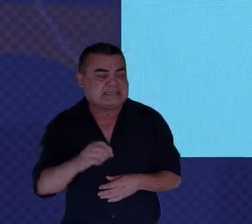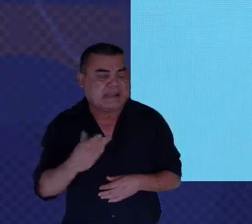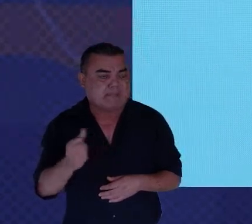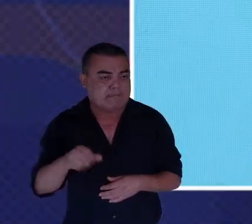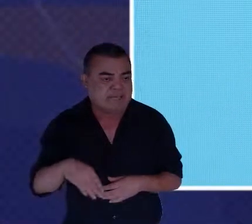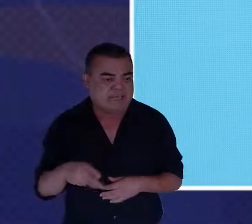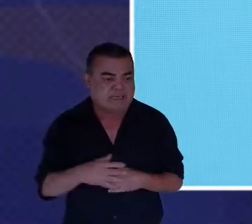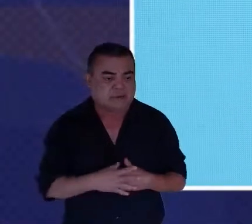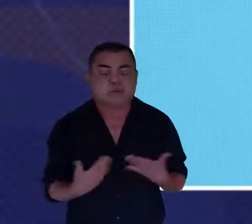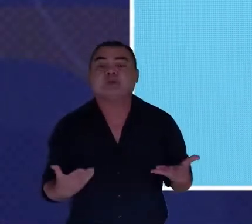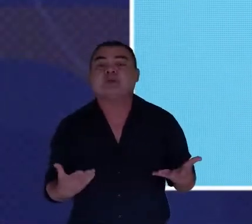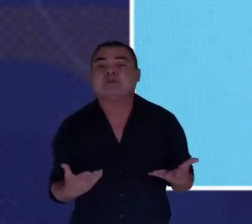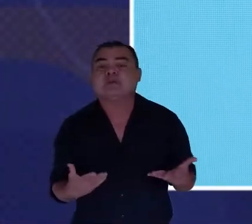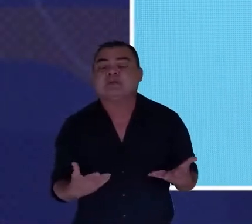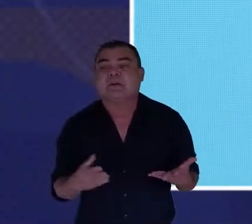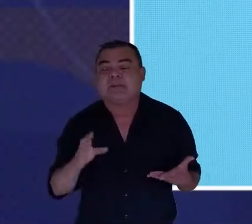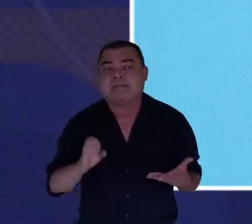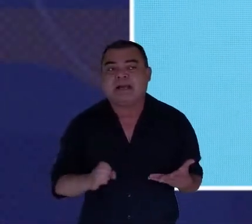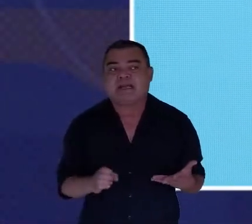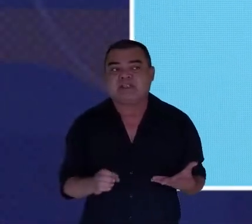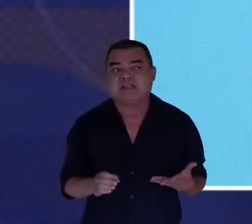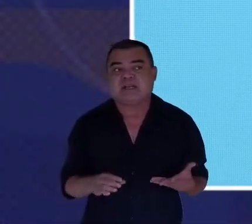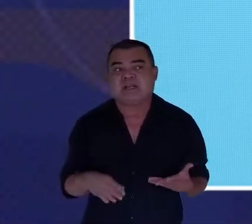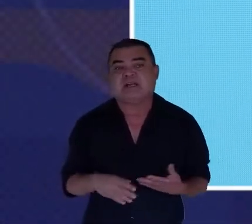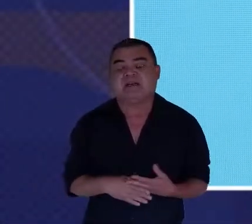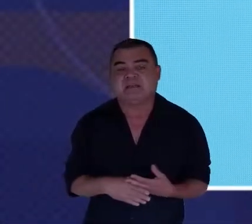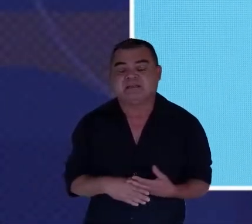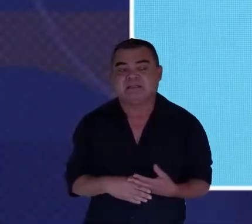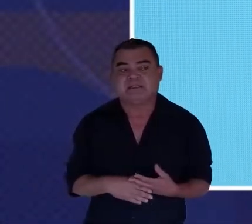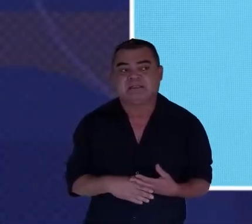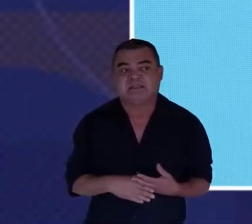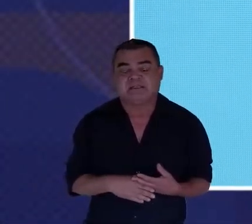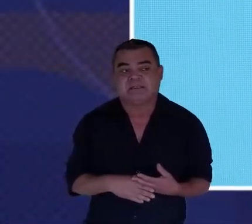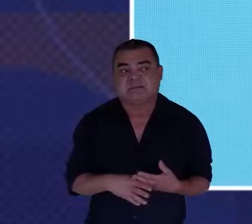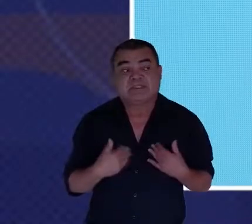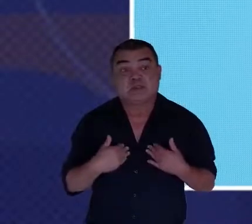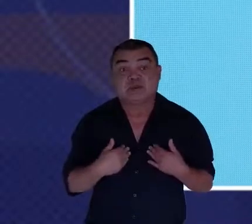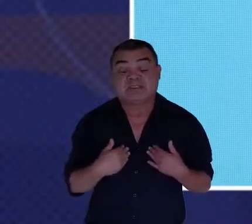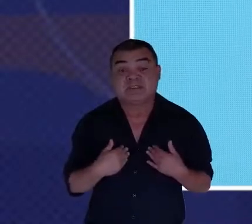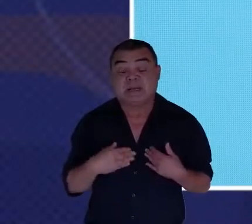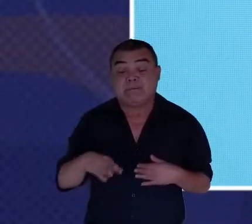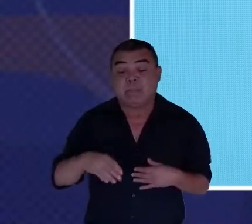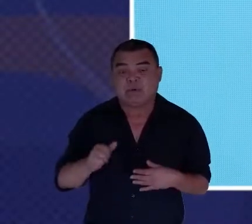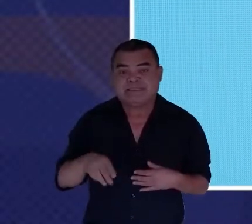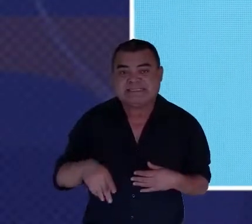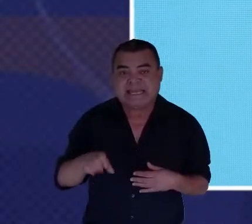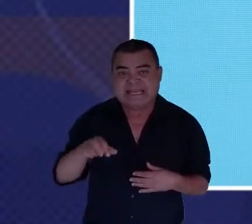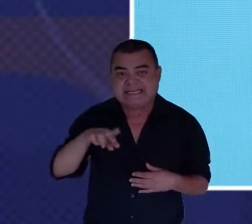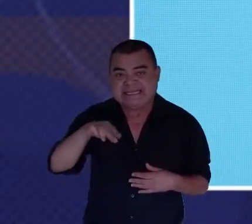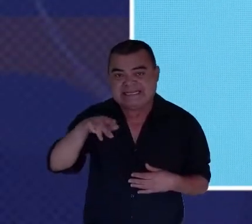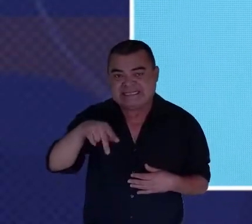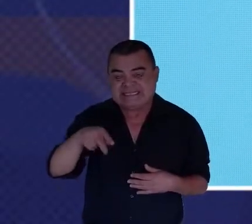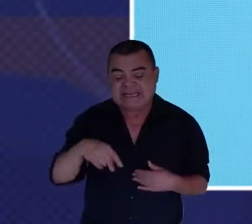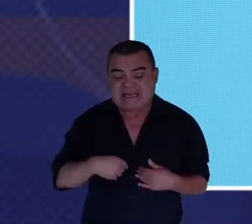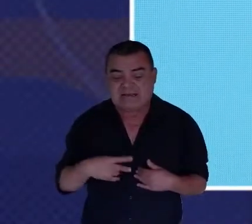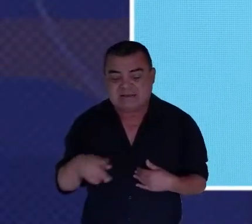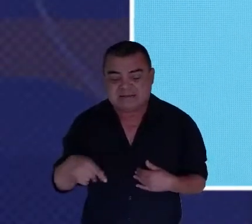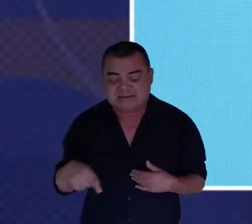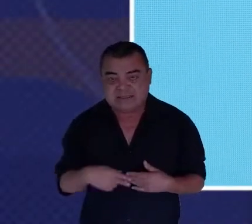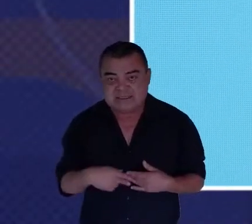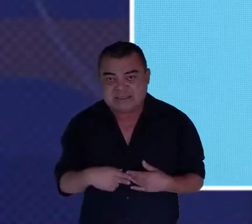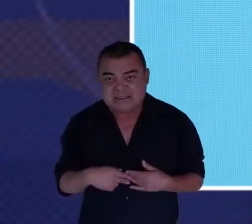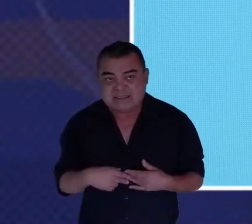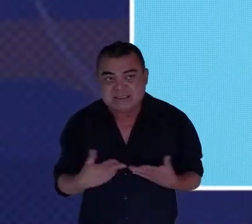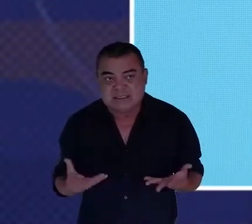de transporte coletivo de baixa emissão e para que a gente consiga modernizar necessidades e se Depende de remover sim